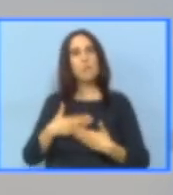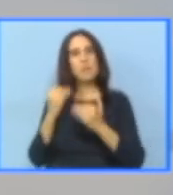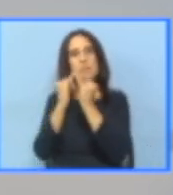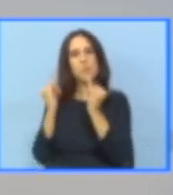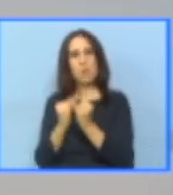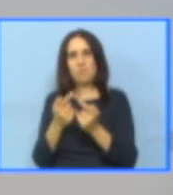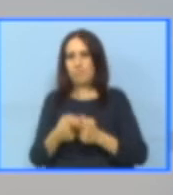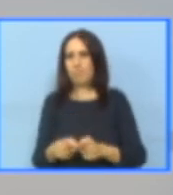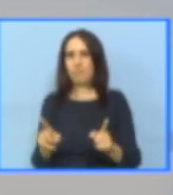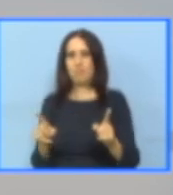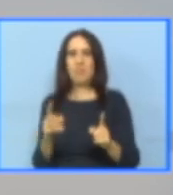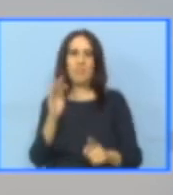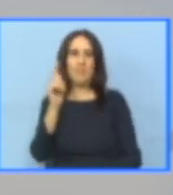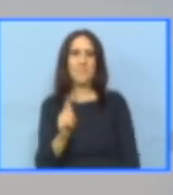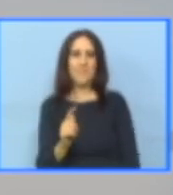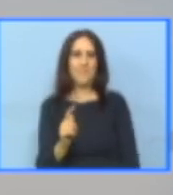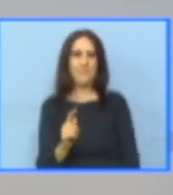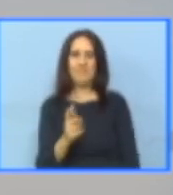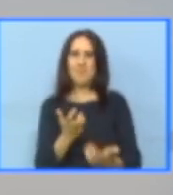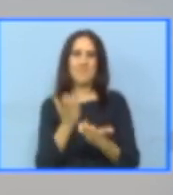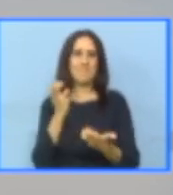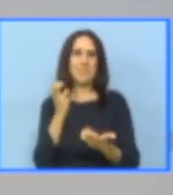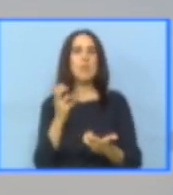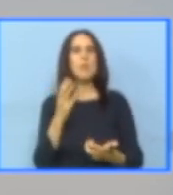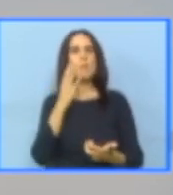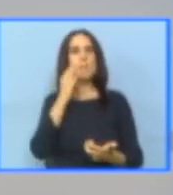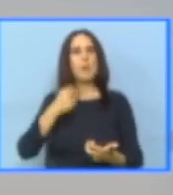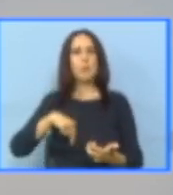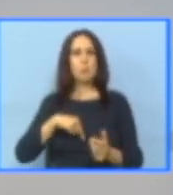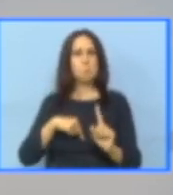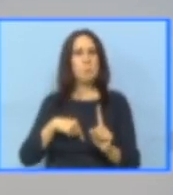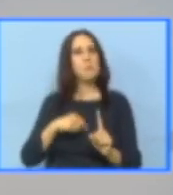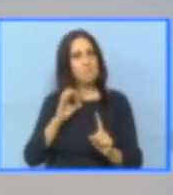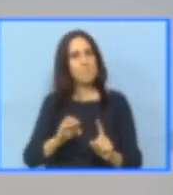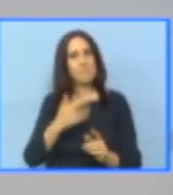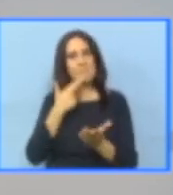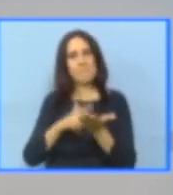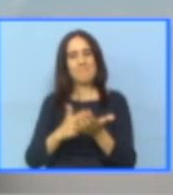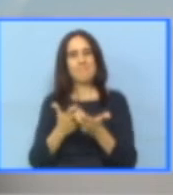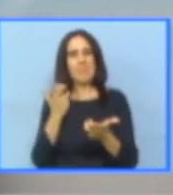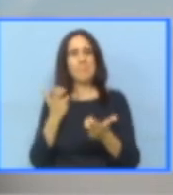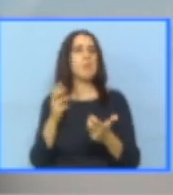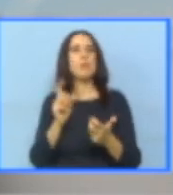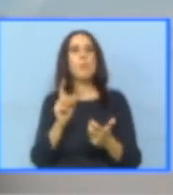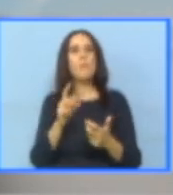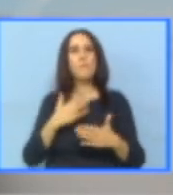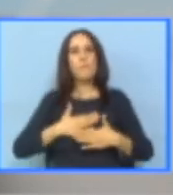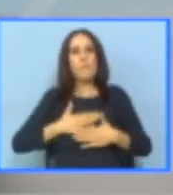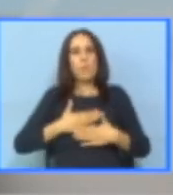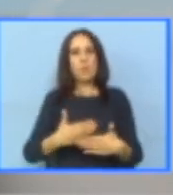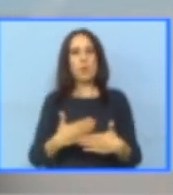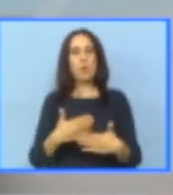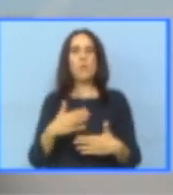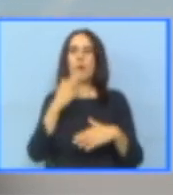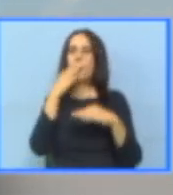internacional. É a fé que faz toda a diferença. Nós achamos que não faz, mas faz toda a diferença. Obviamente que nós não estamos a falar de voluntários que vão dar